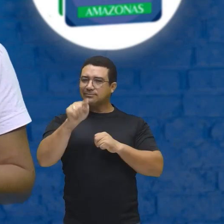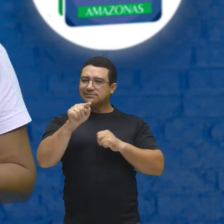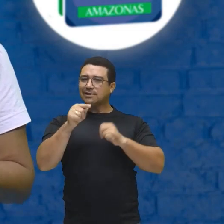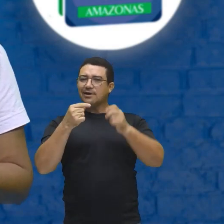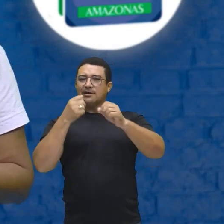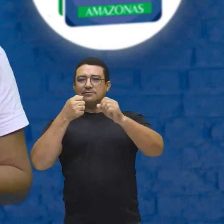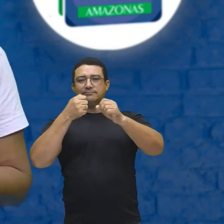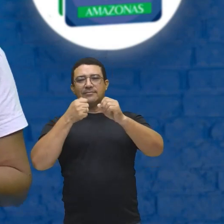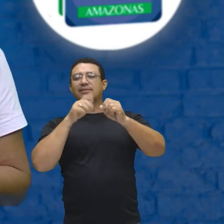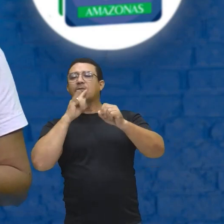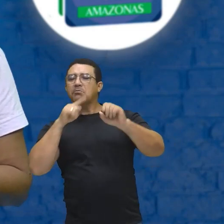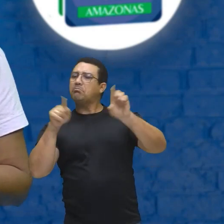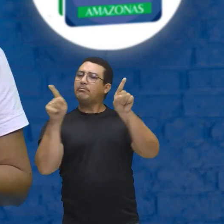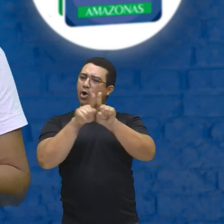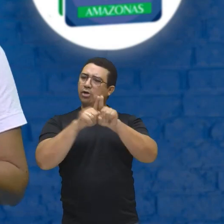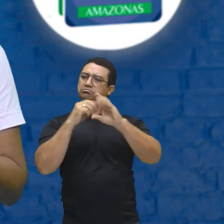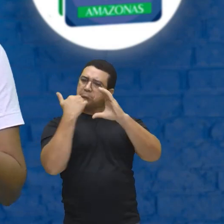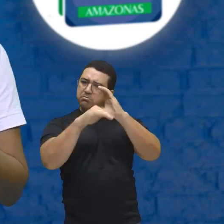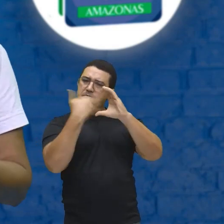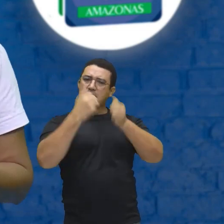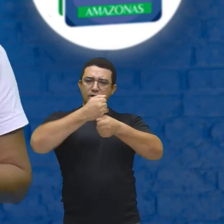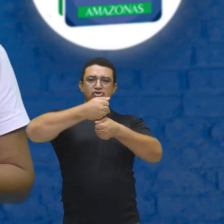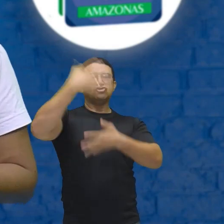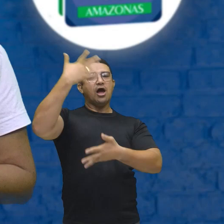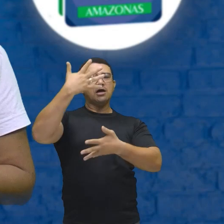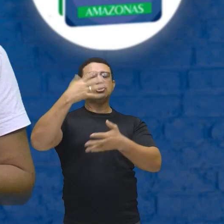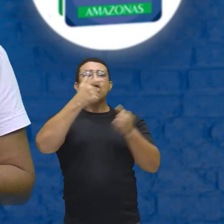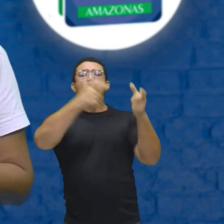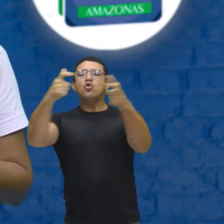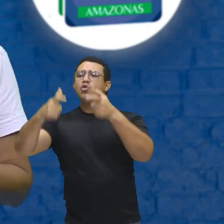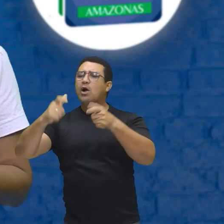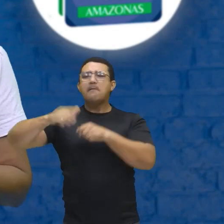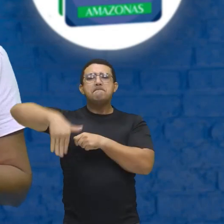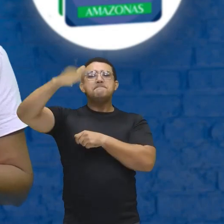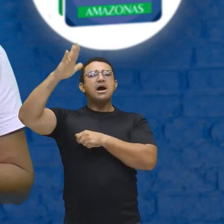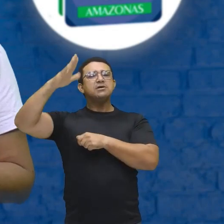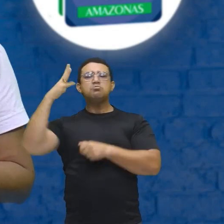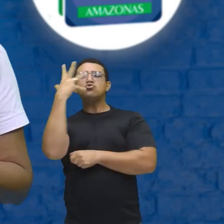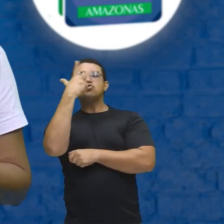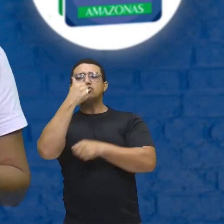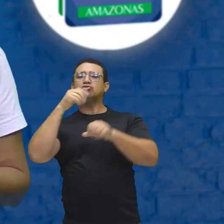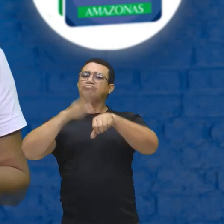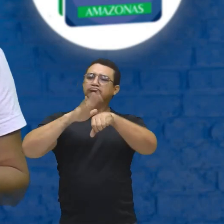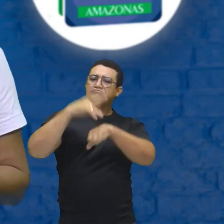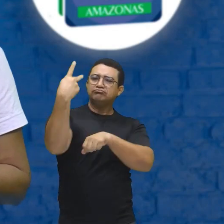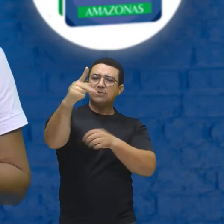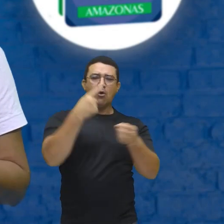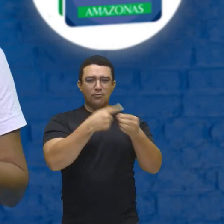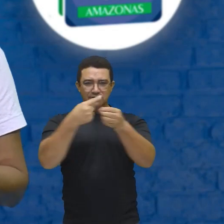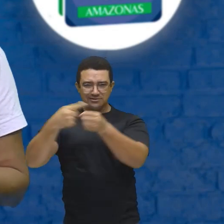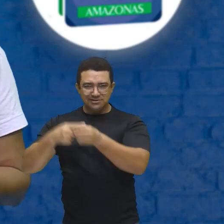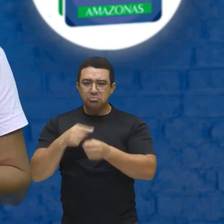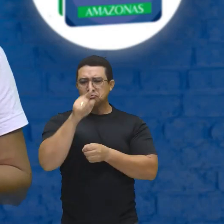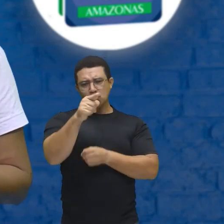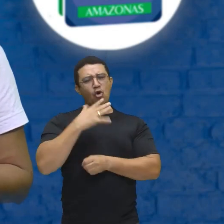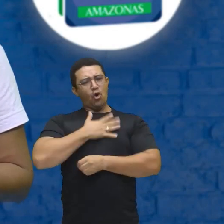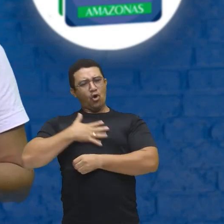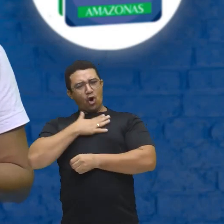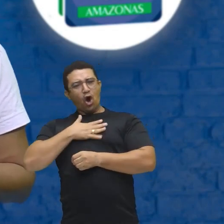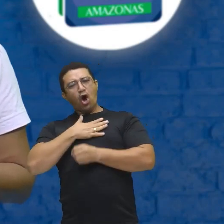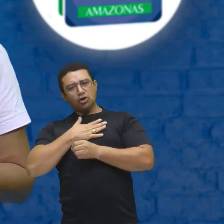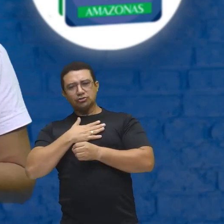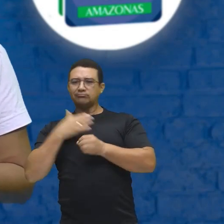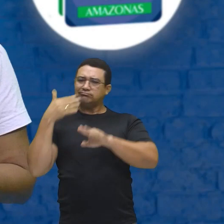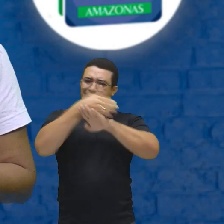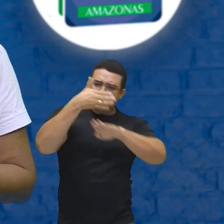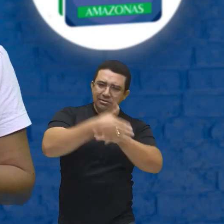coloca assim, qual é o ponto turístico, qual é o lugar mais belo que tem na sua cidade, no seu município, que você gosta de ir, que você já visitou.